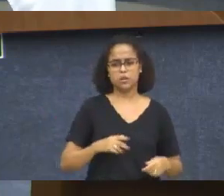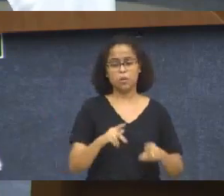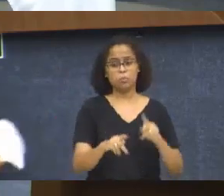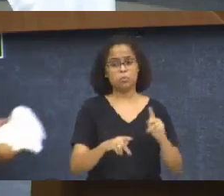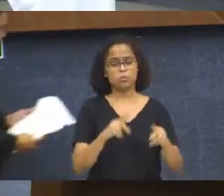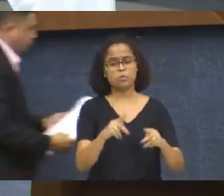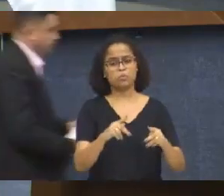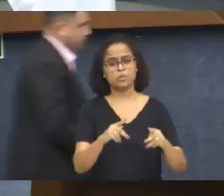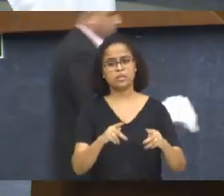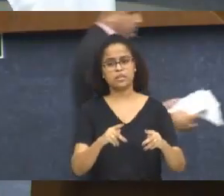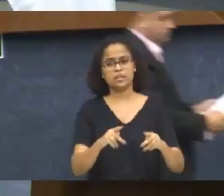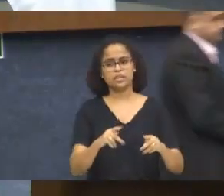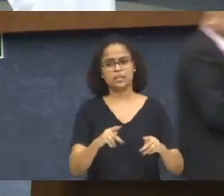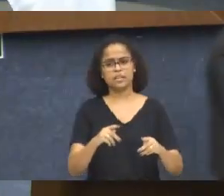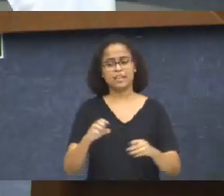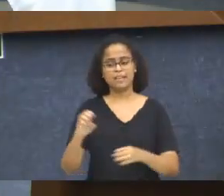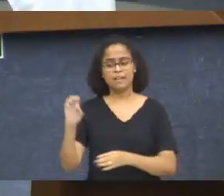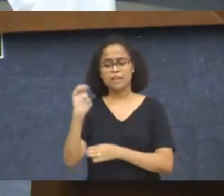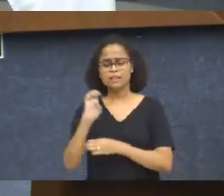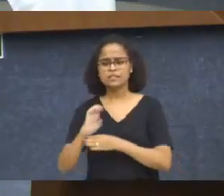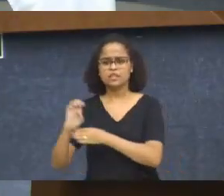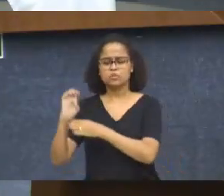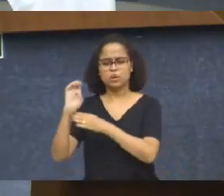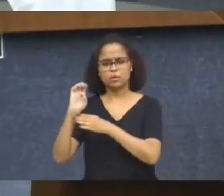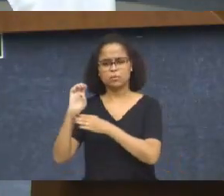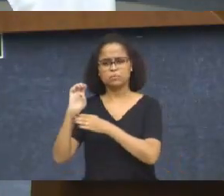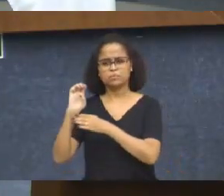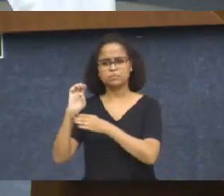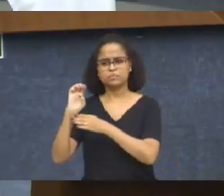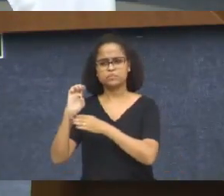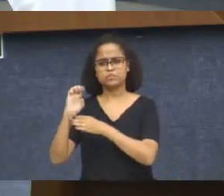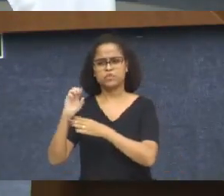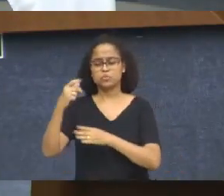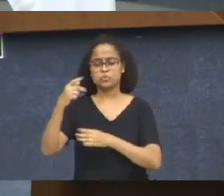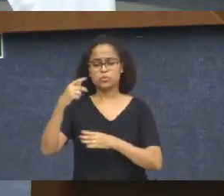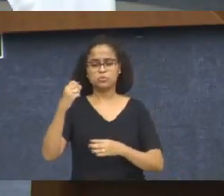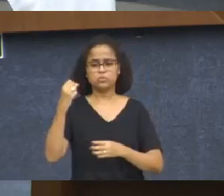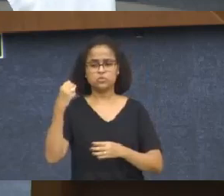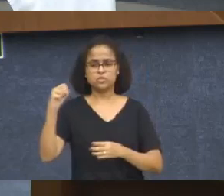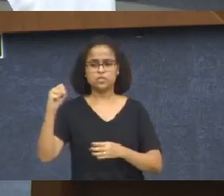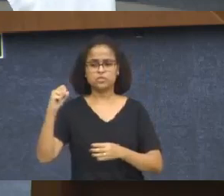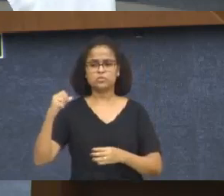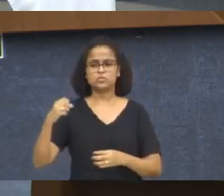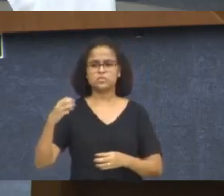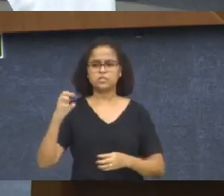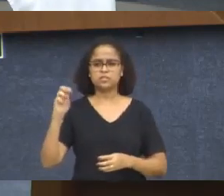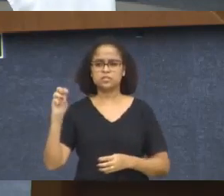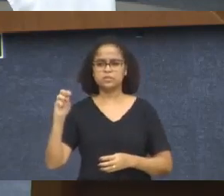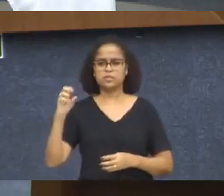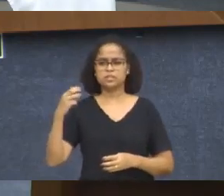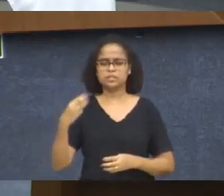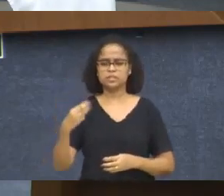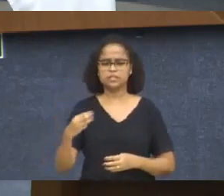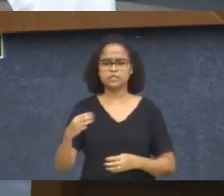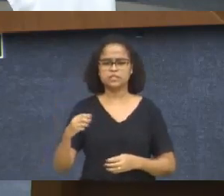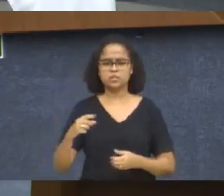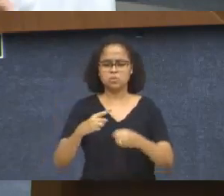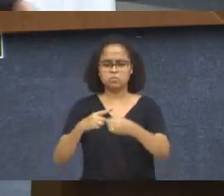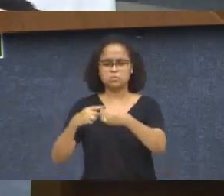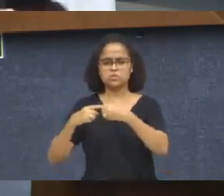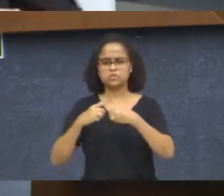essa cartilha de boas práticas de inovação para os 853 municípios da nossa grande Minas Gerais. Muito obrigada, presidente.